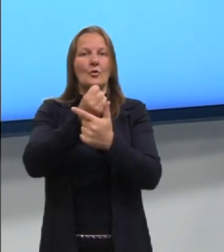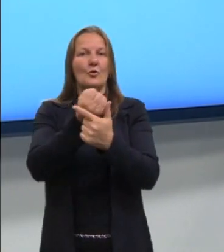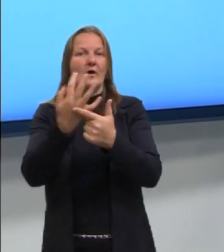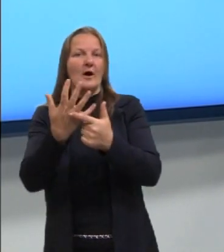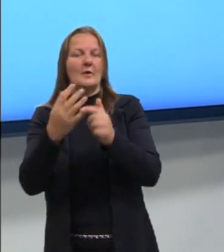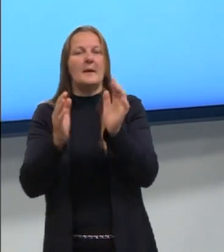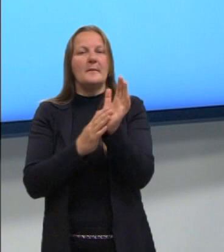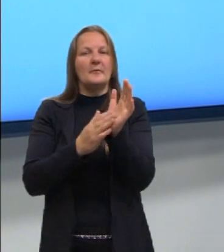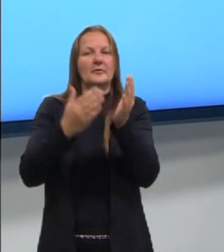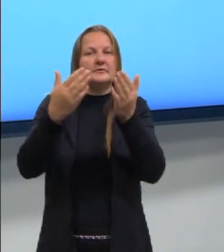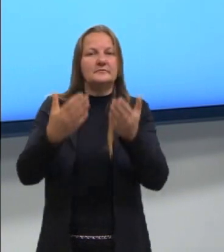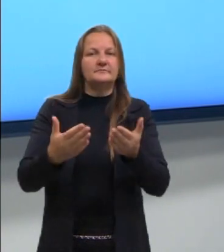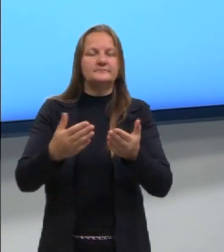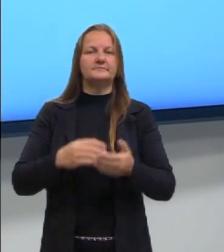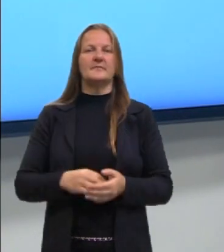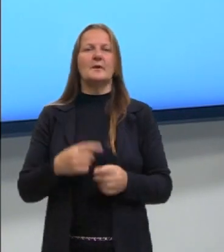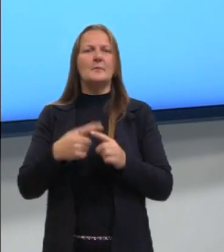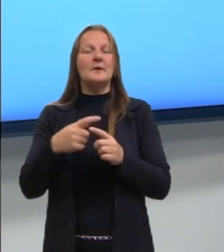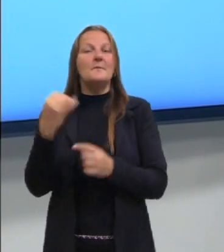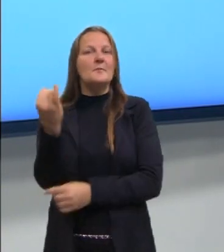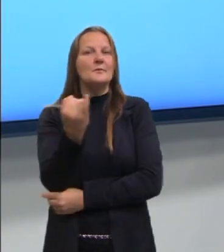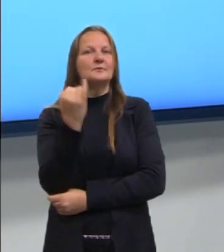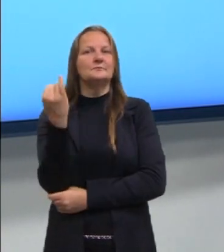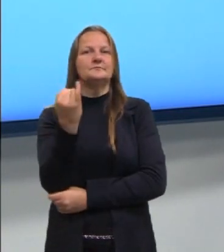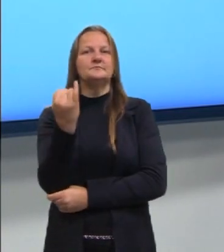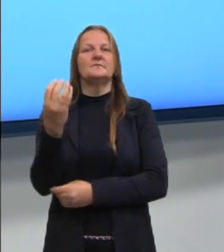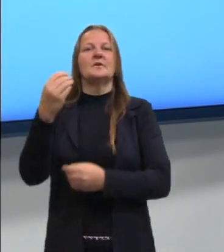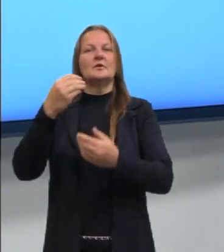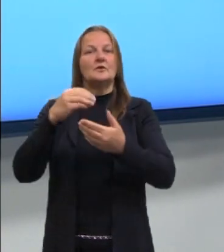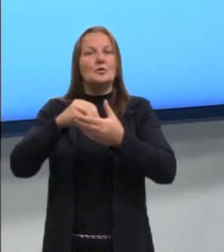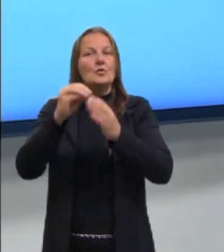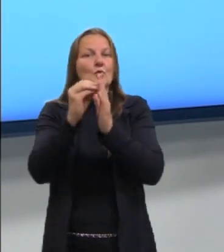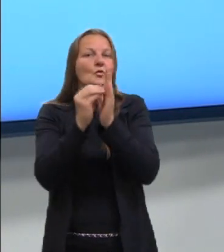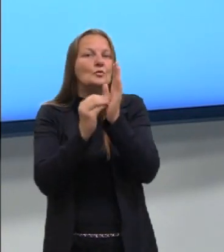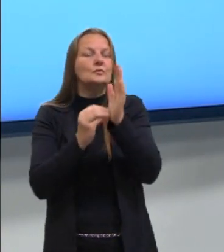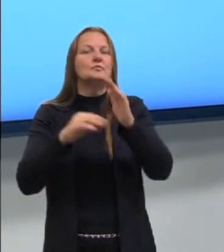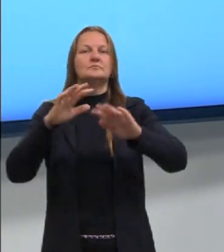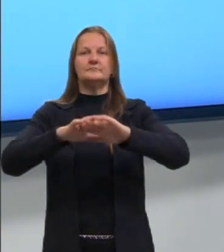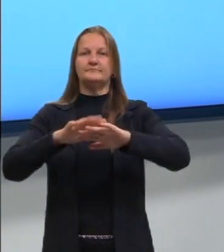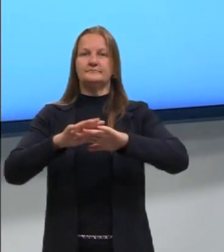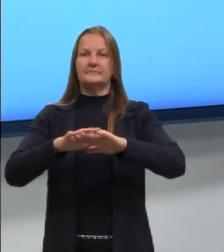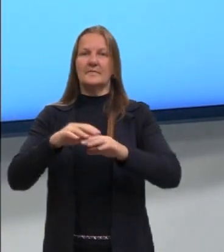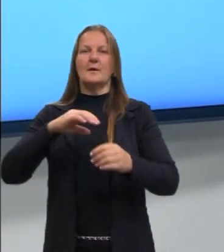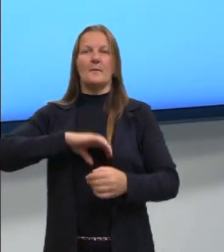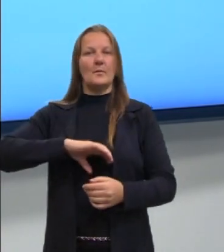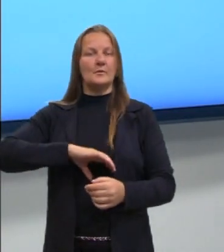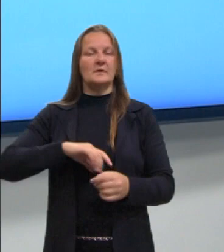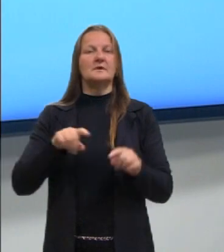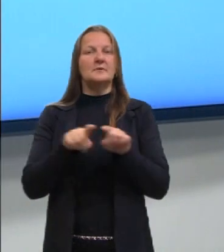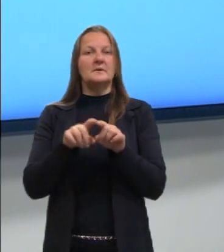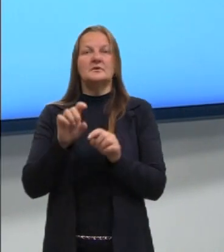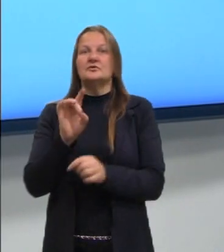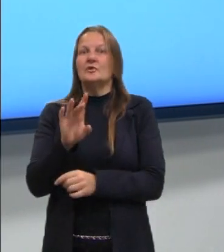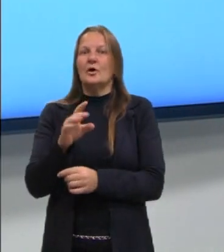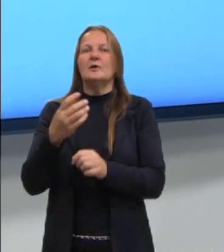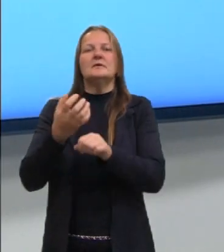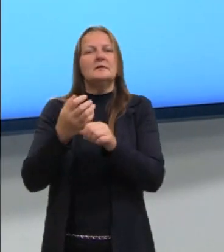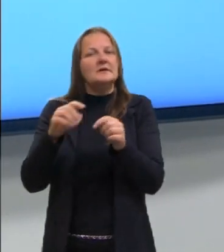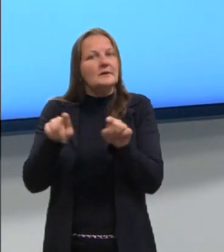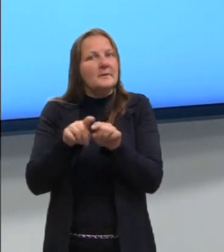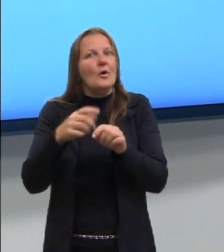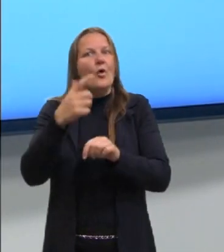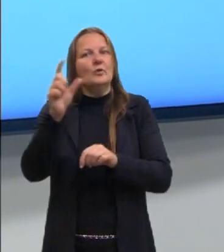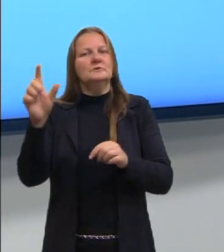das proposições, porque ela é muito importante aí nos nossos conteúdos de matemática, de português e não só, né, ela não para por